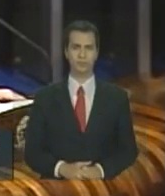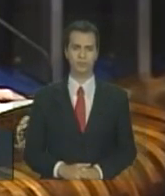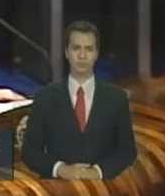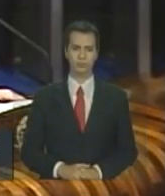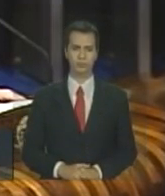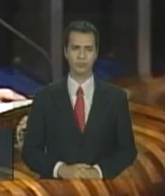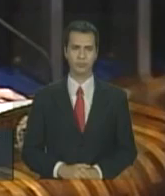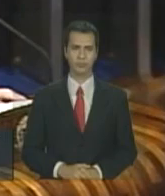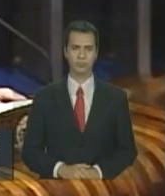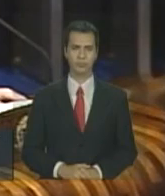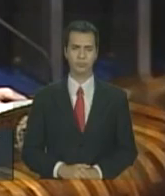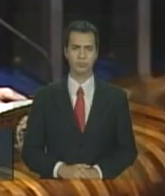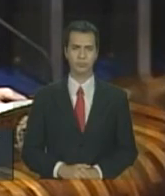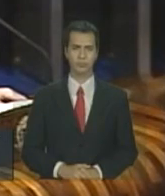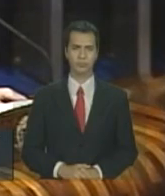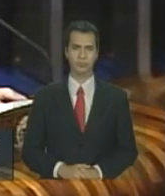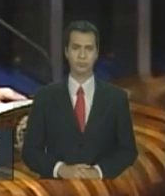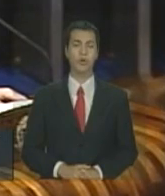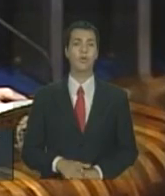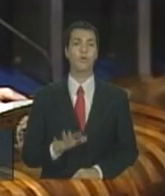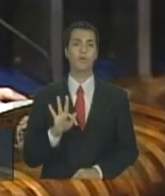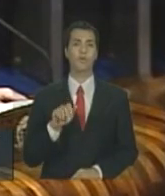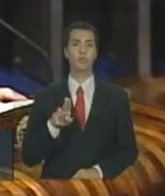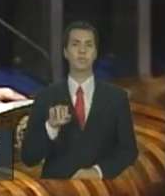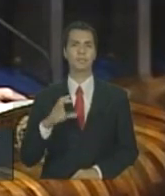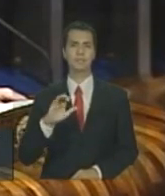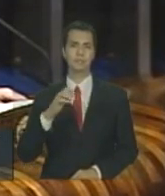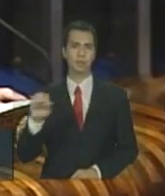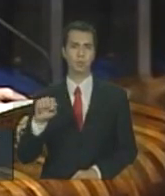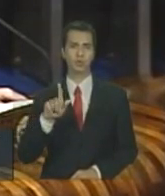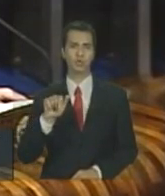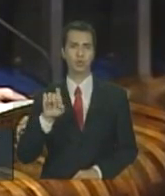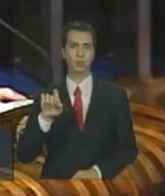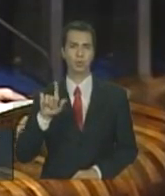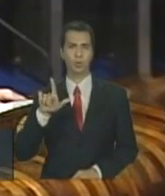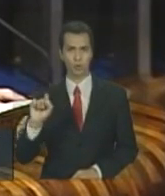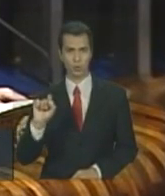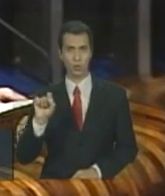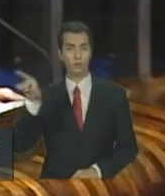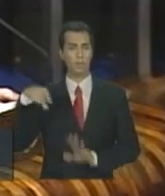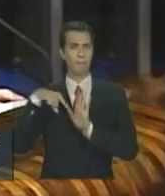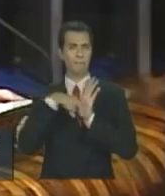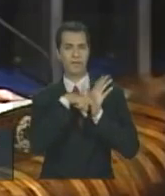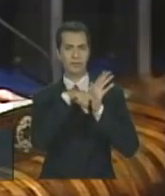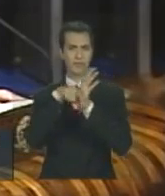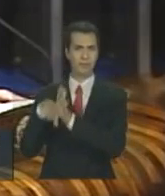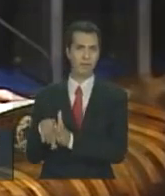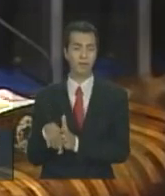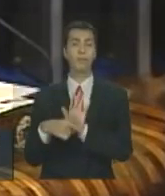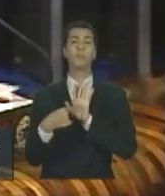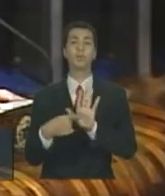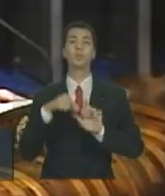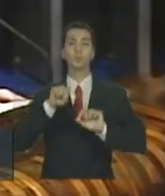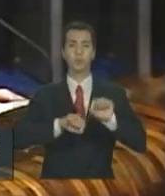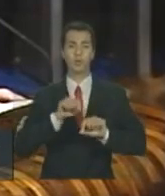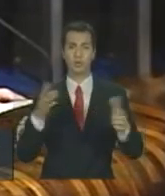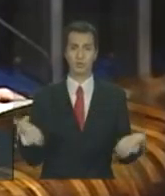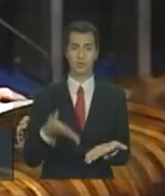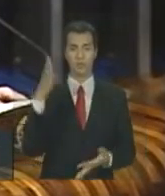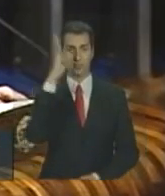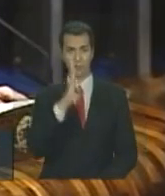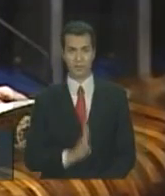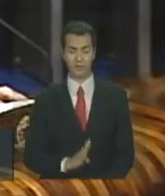O estudo recente da Fundação Getúlio Vargas mostra que o Brasil acaba de atingir o menor nível de desigualdade